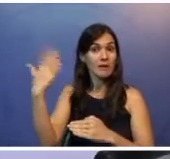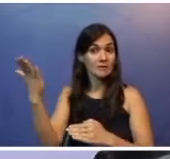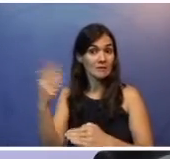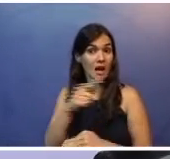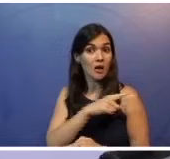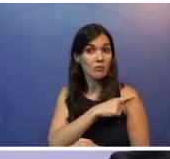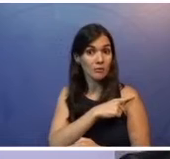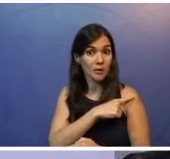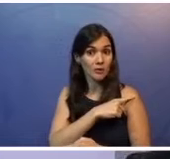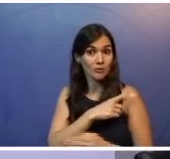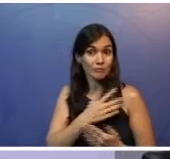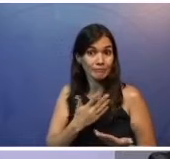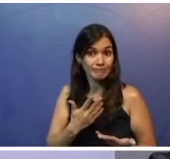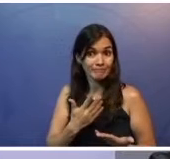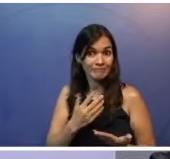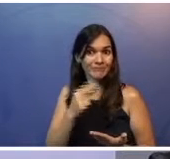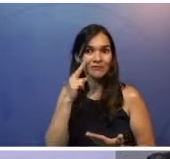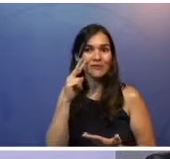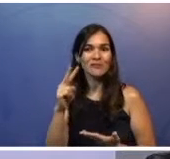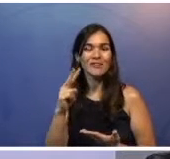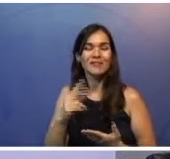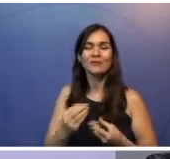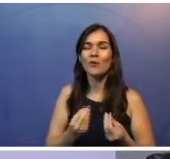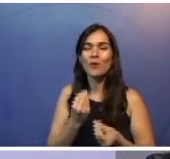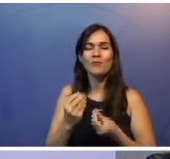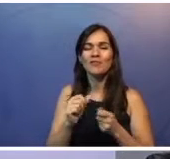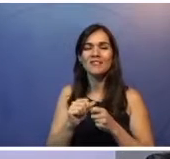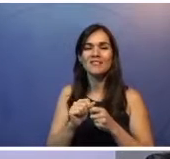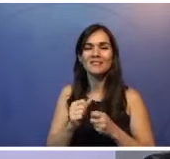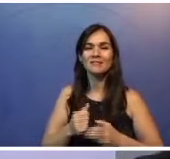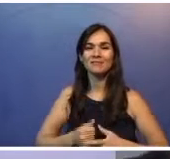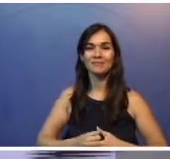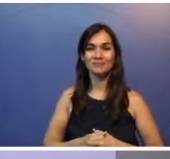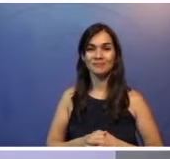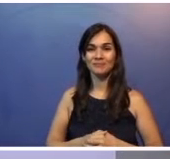então vamos vamos ver aqui confirmar